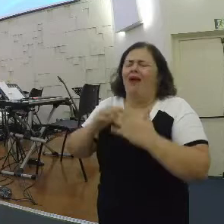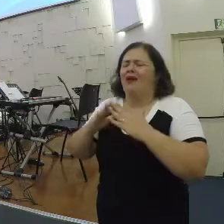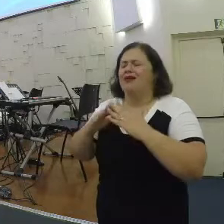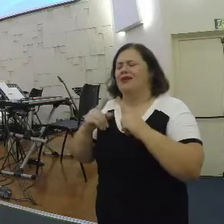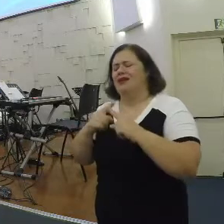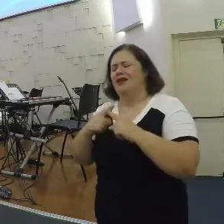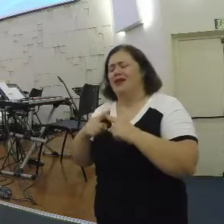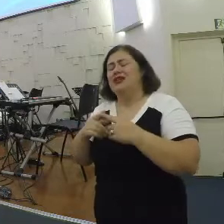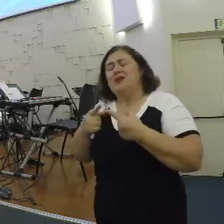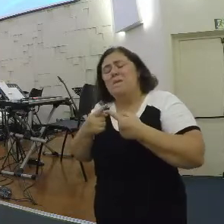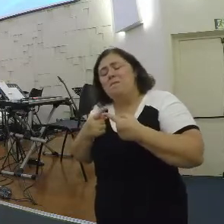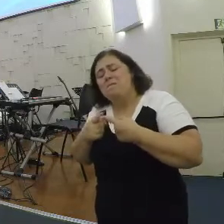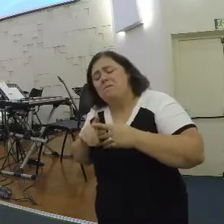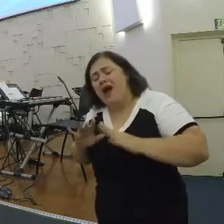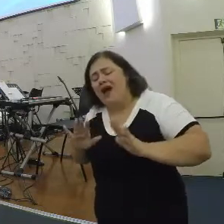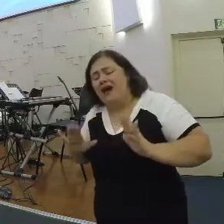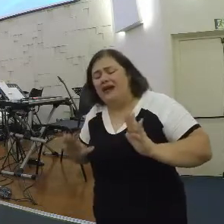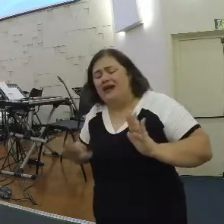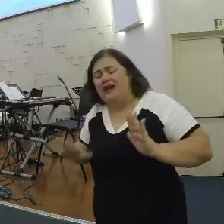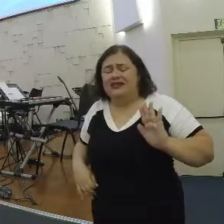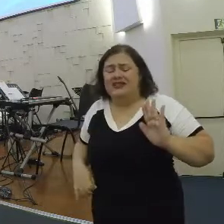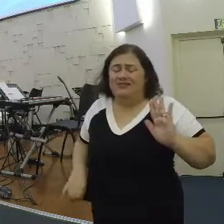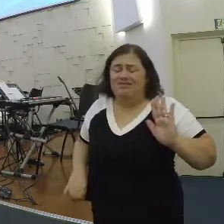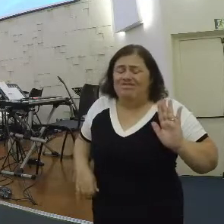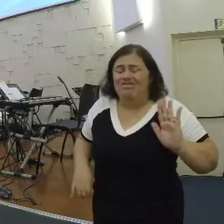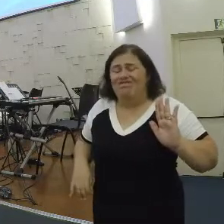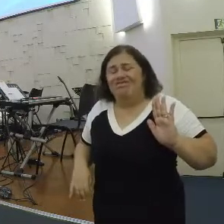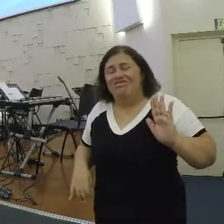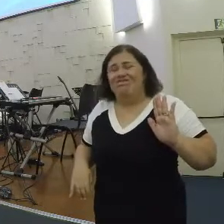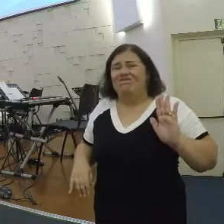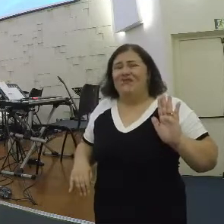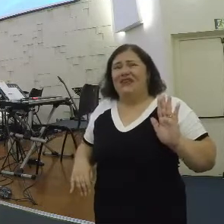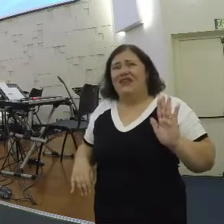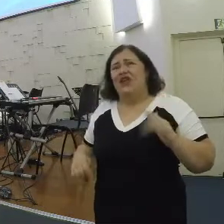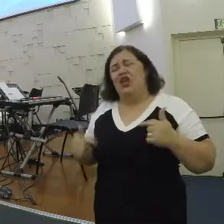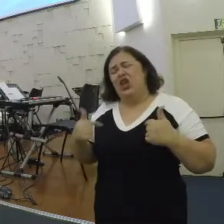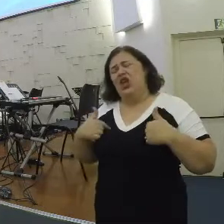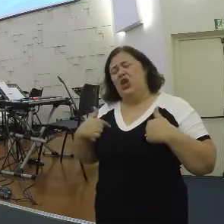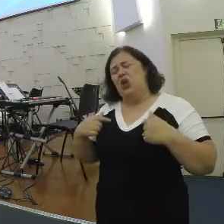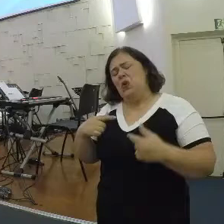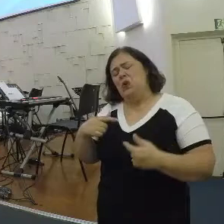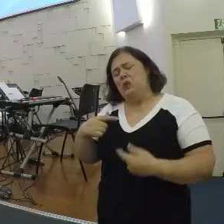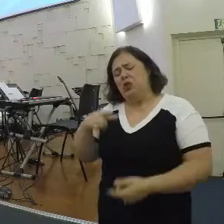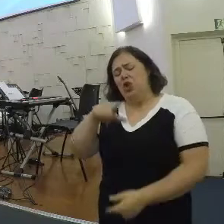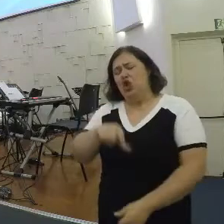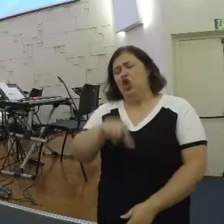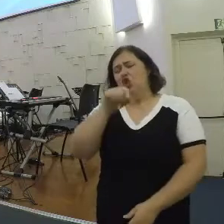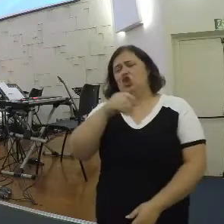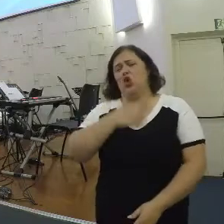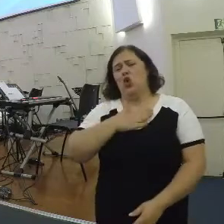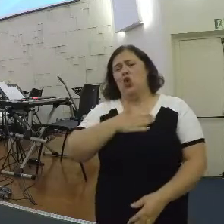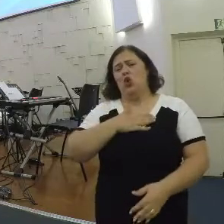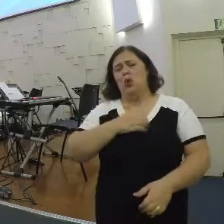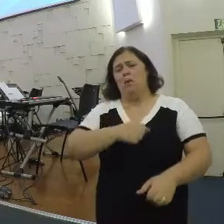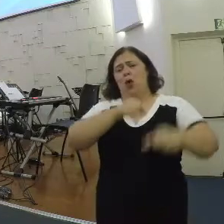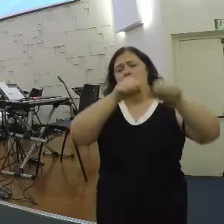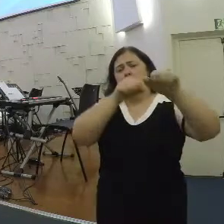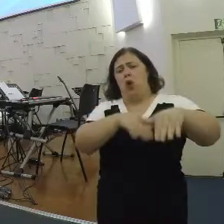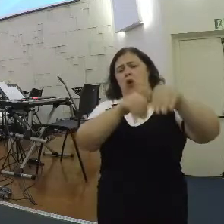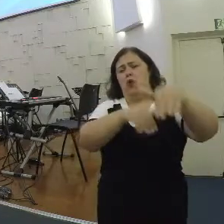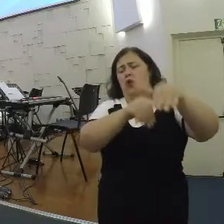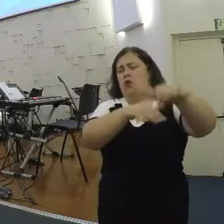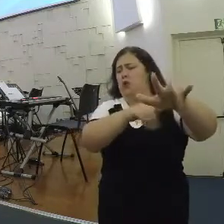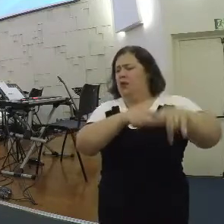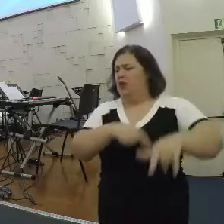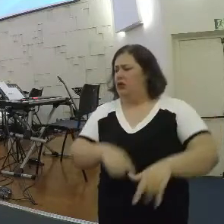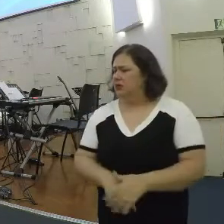irmãos, que é cordial com o evangelho. Irmãos, ele falou que a igreja era boa, ele até elogiou o pastor da infância dele, ele disse que o